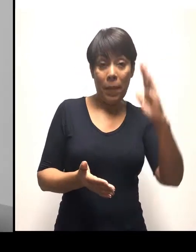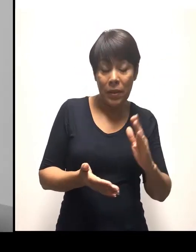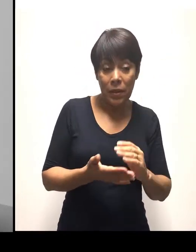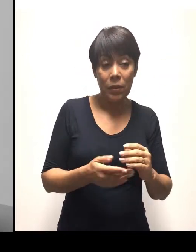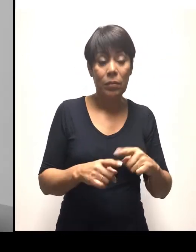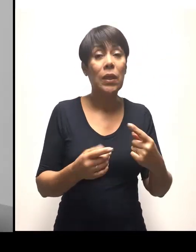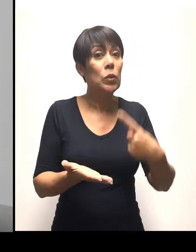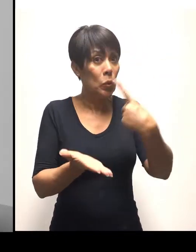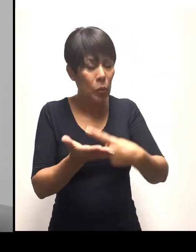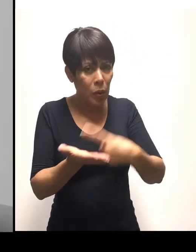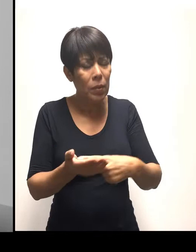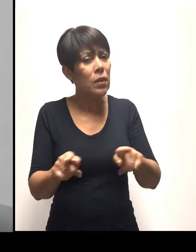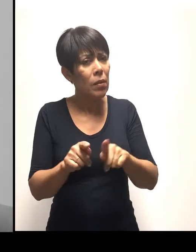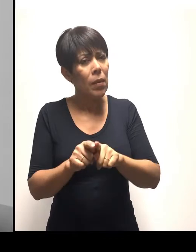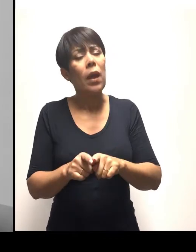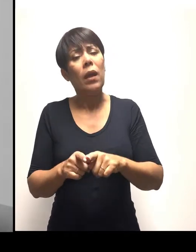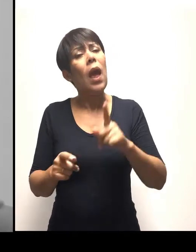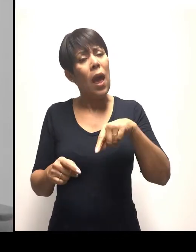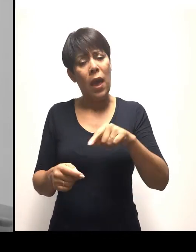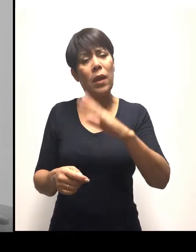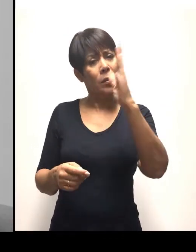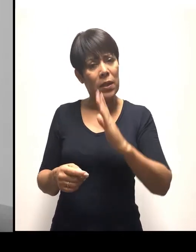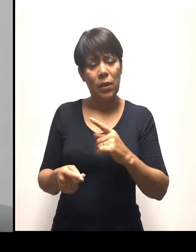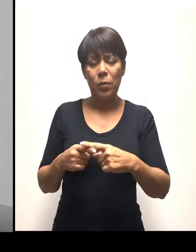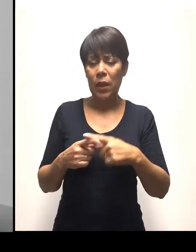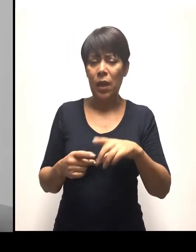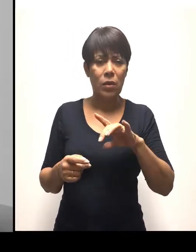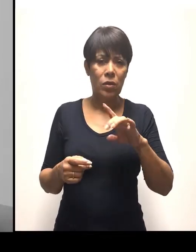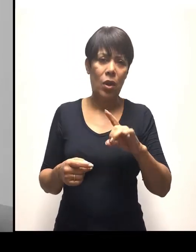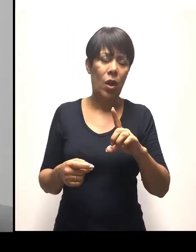são parte do trabalho dele, já que é muito difícil viver de direitos autorais.